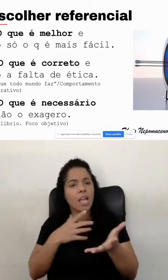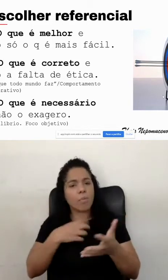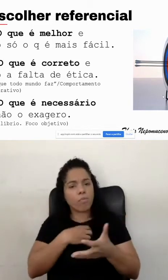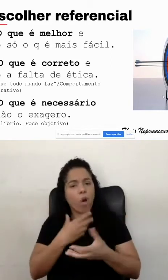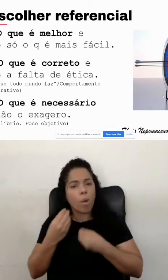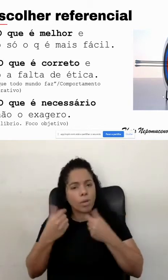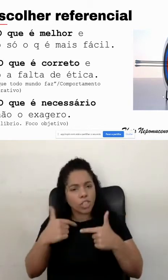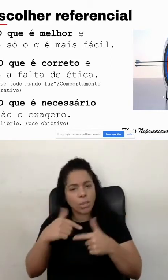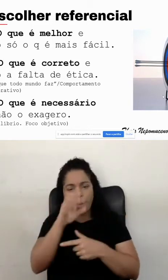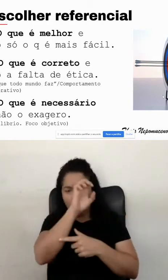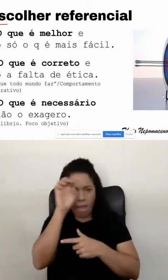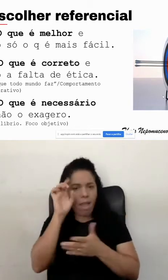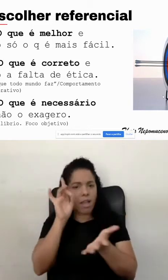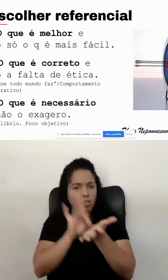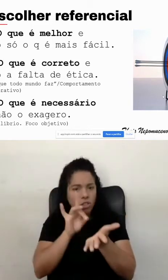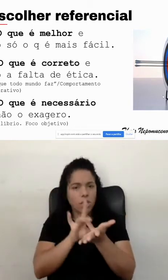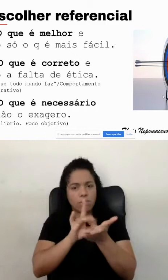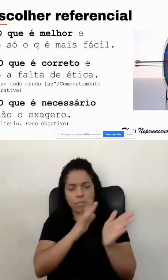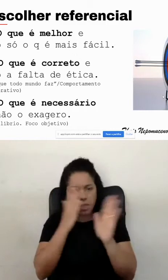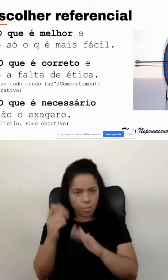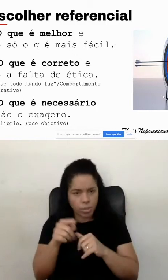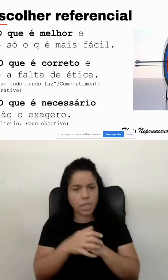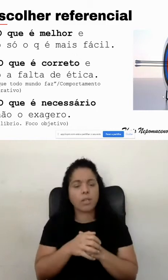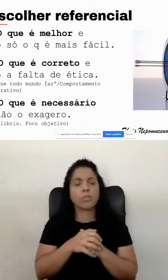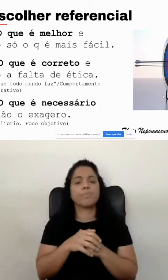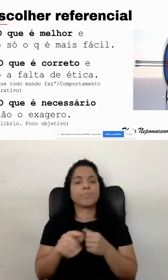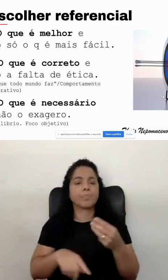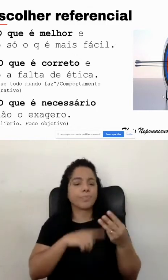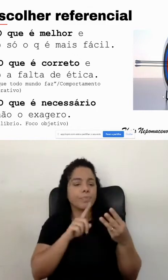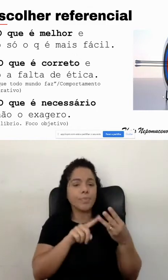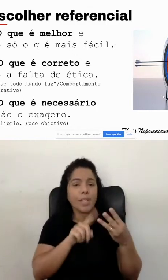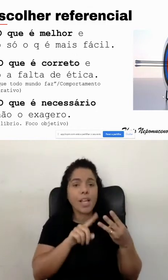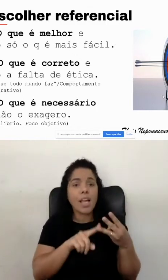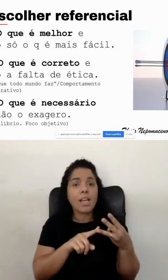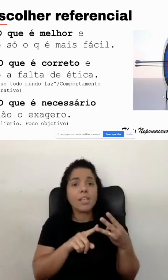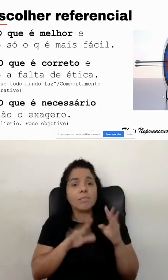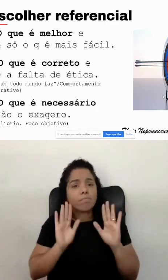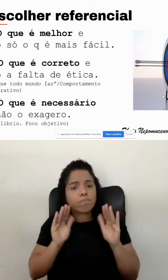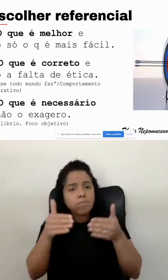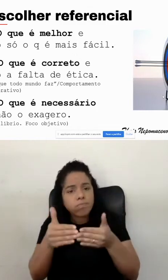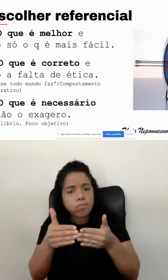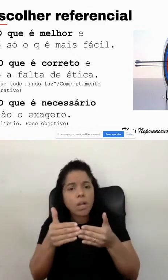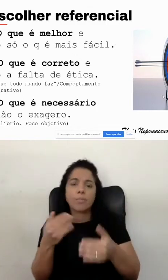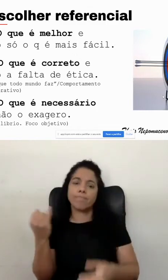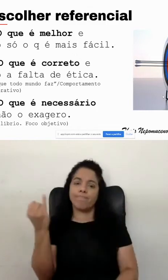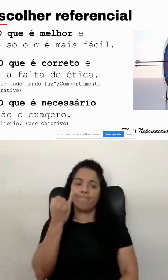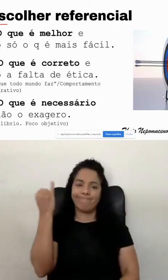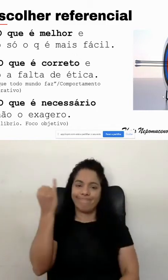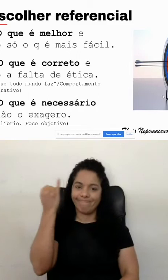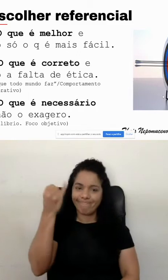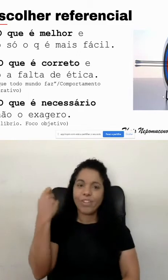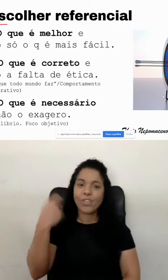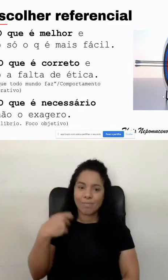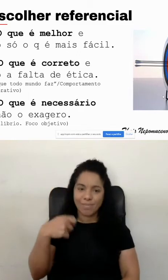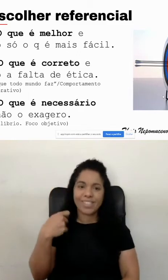mesmo nesse processo. E terceiro ponto, focar no essencial, no que é necessário, ao